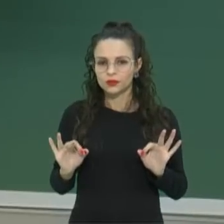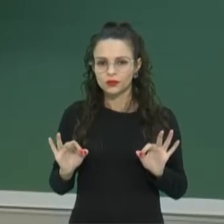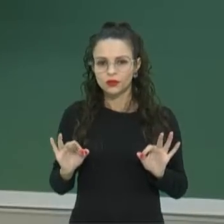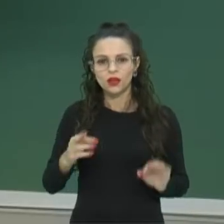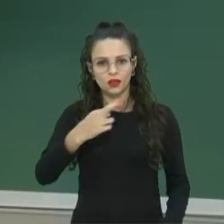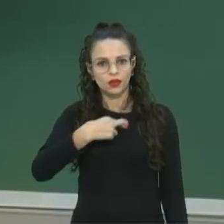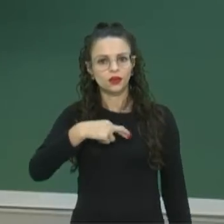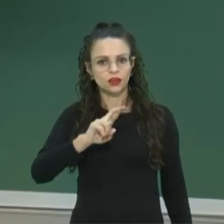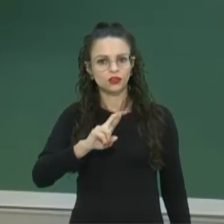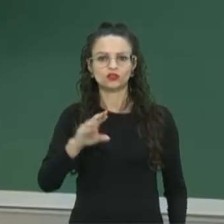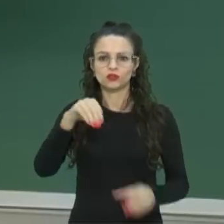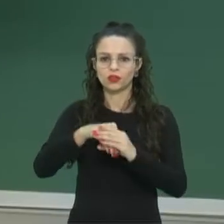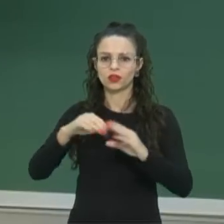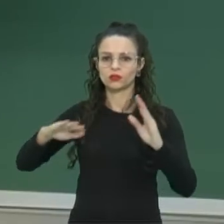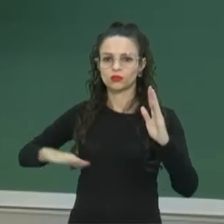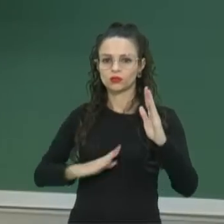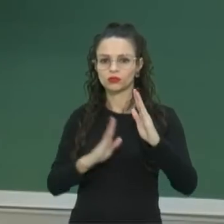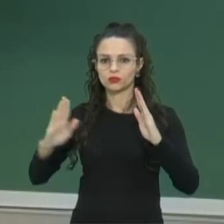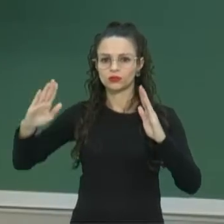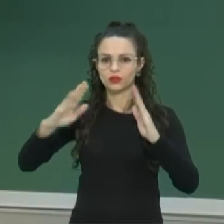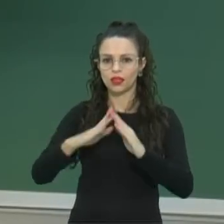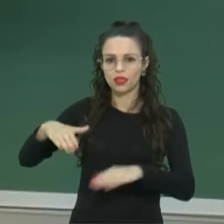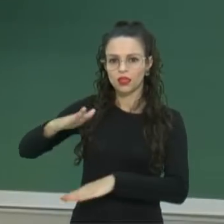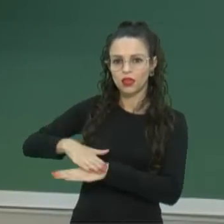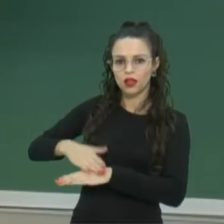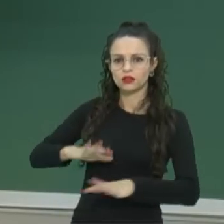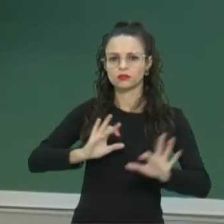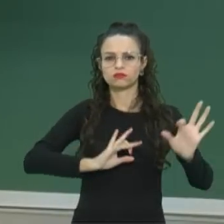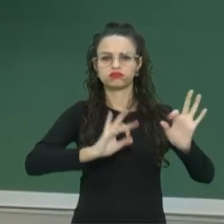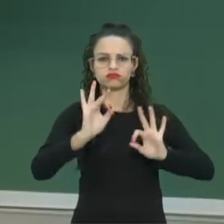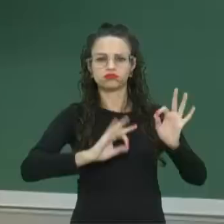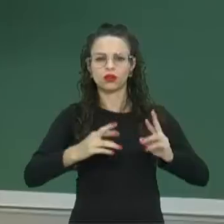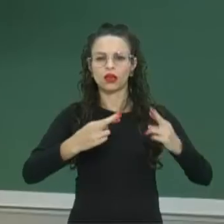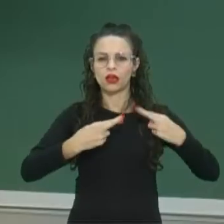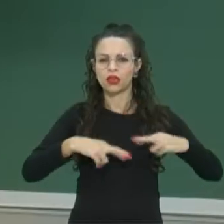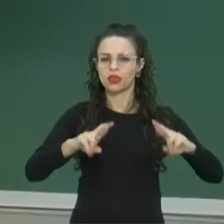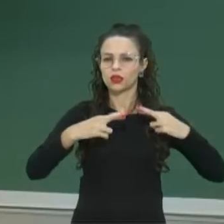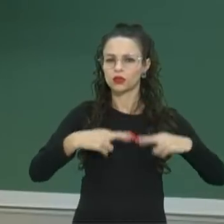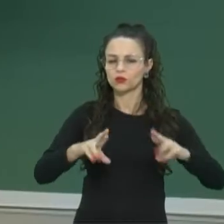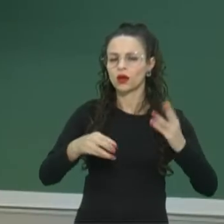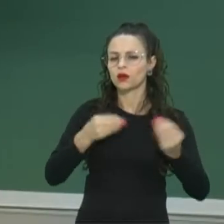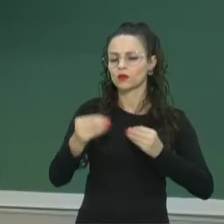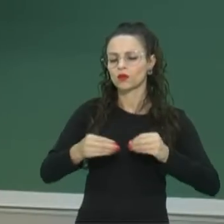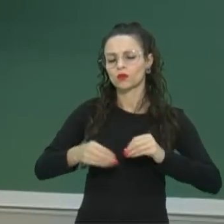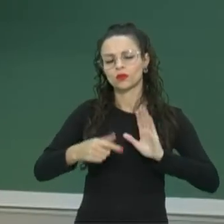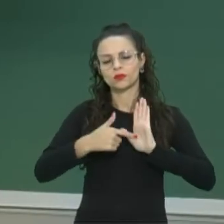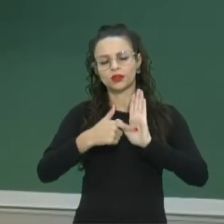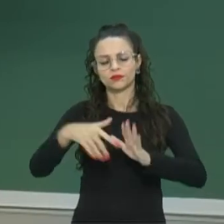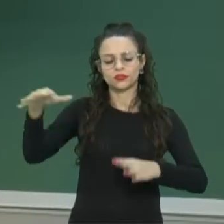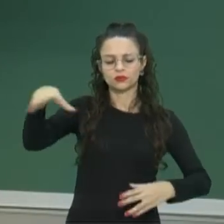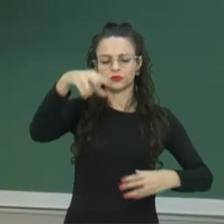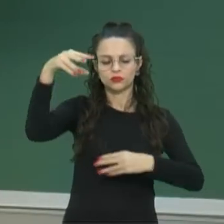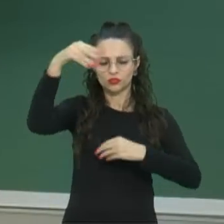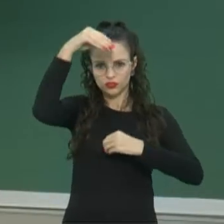a religião dentro do terreiro, né? Eles que organizam, né, todo aquele rito e toda a manifestação das entidades. Tá?